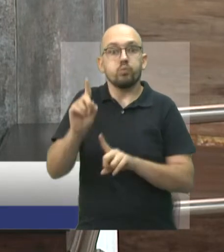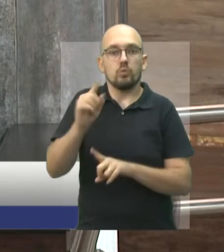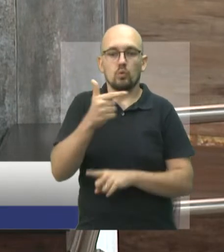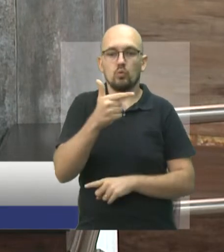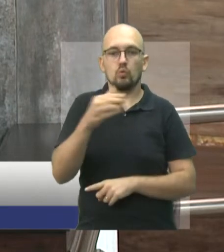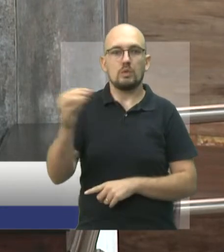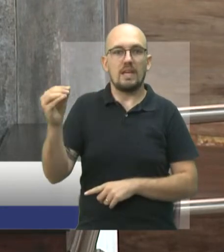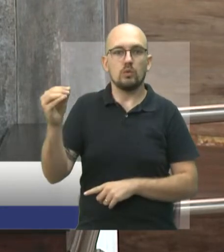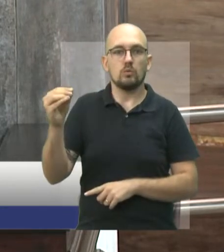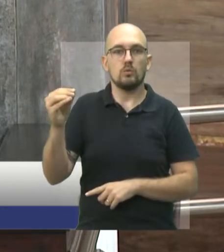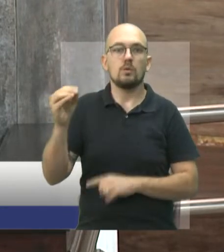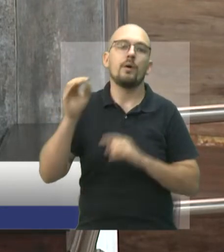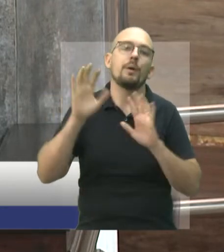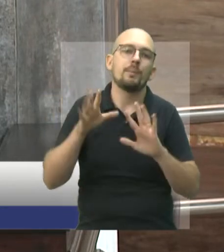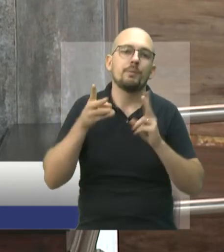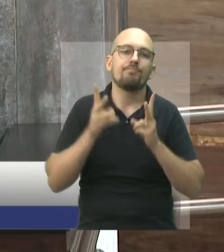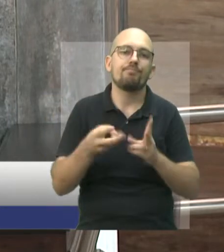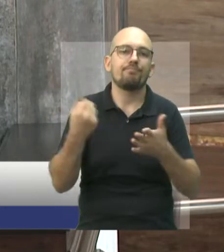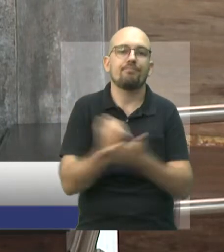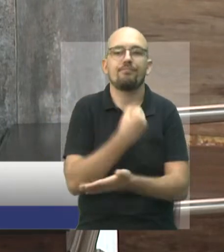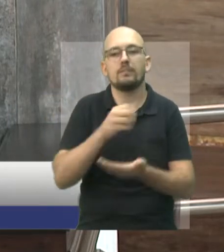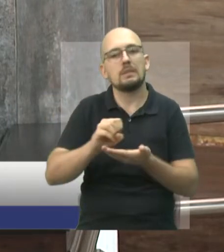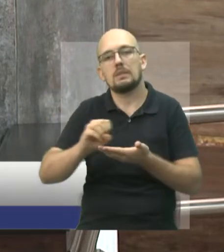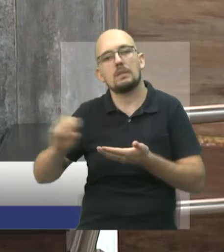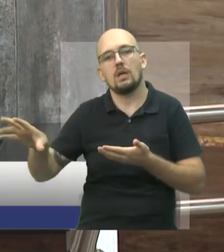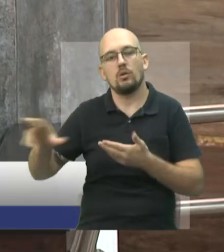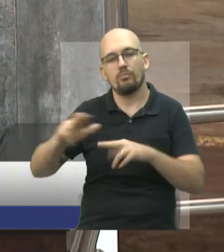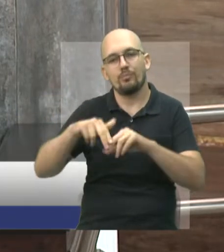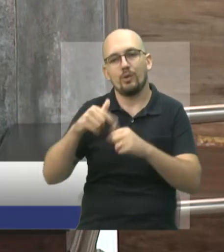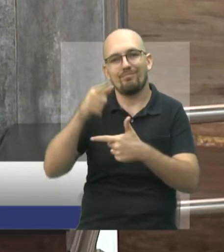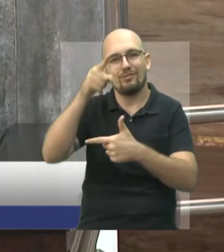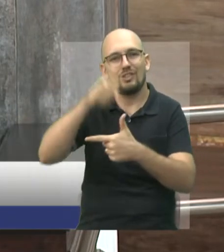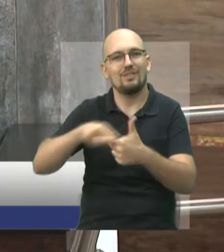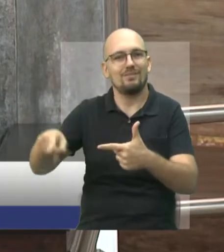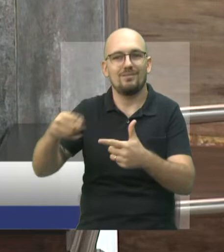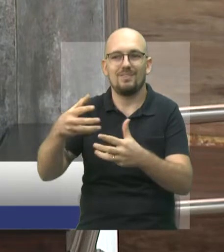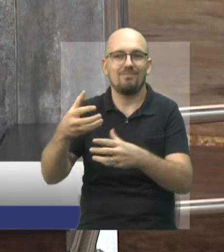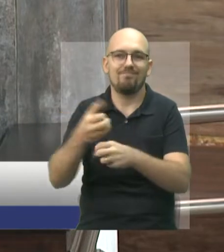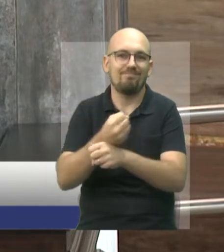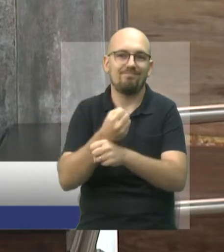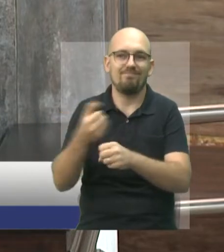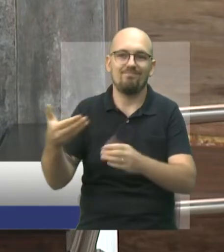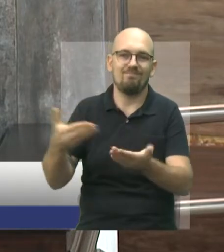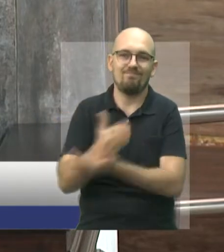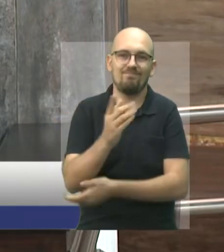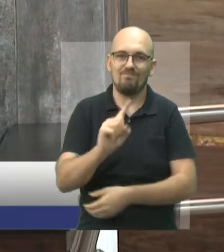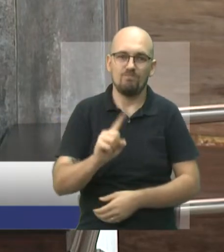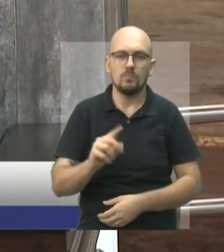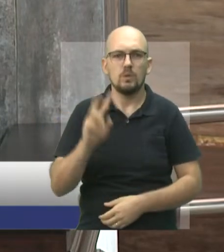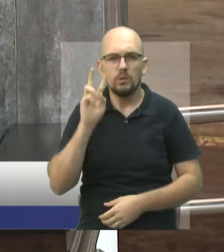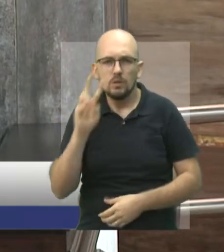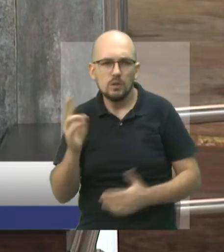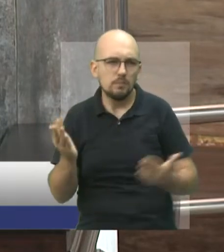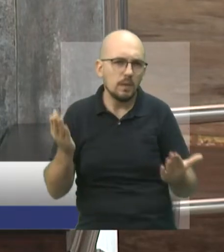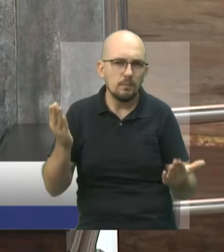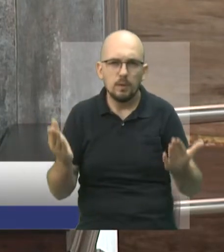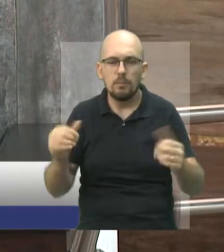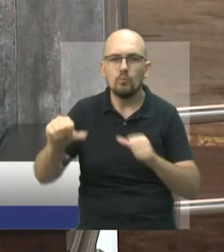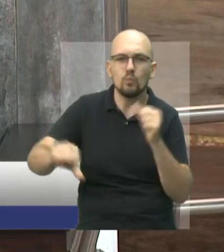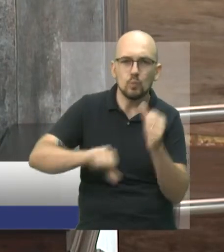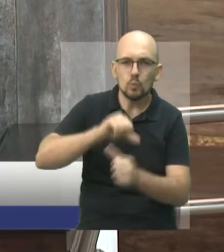mais, e permaneceu fora do pleito. Então, eu vejo que está mudando. E para